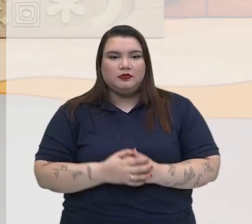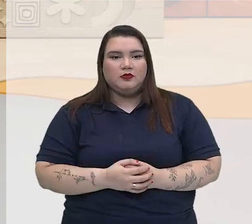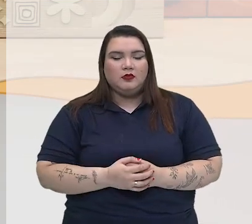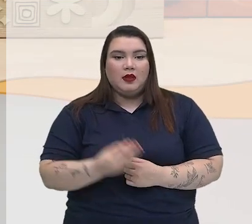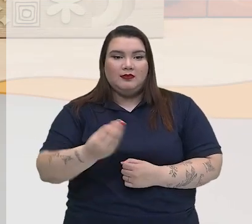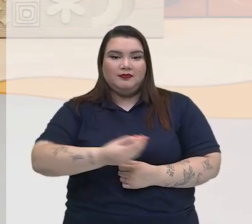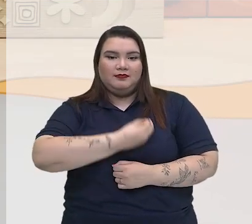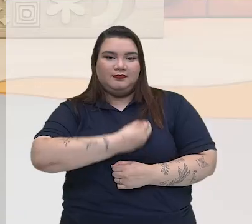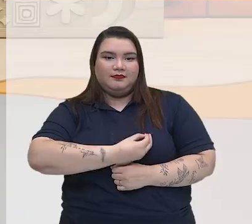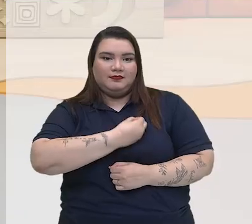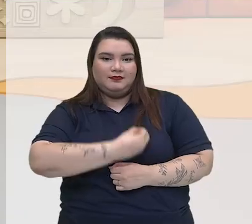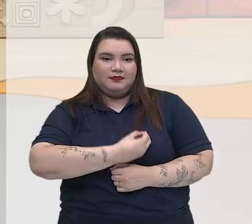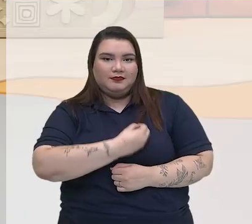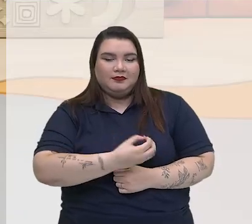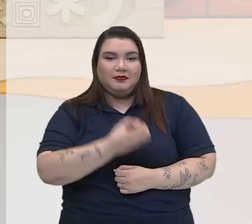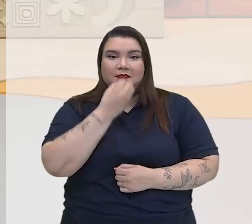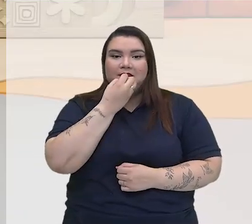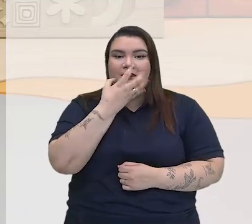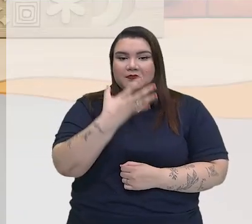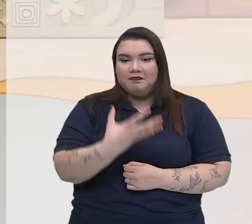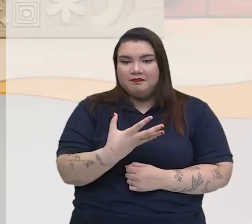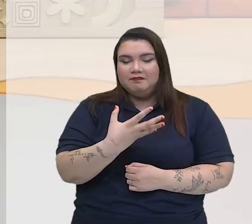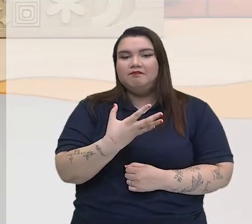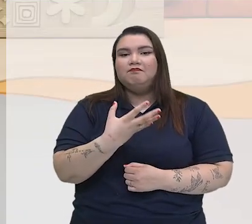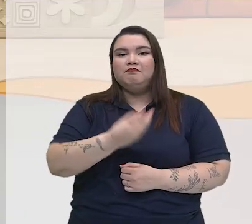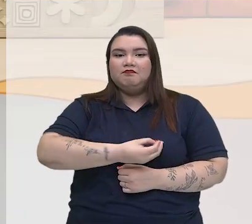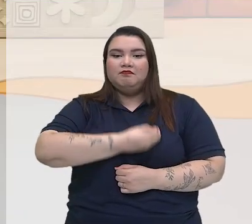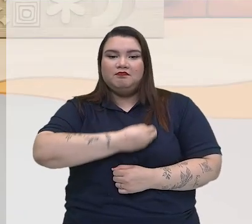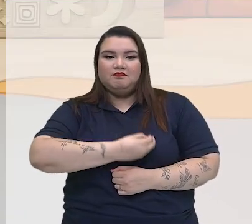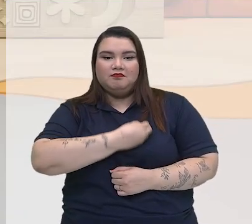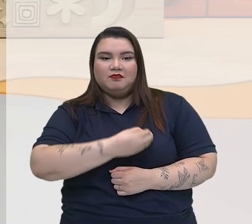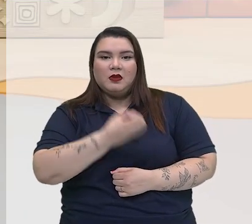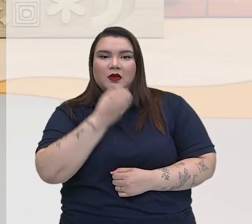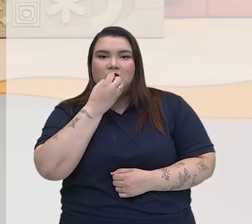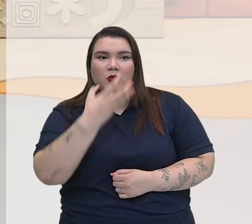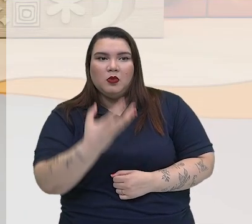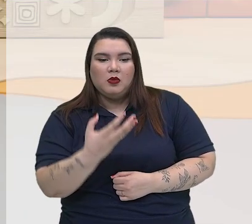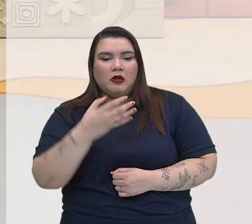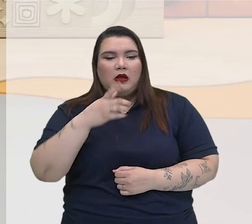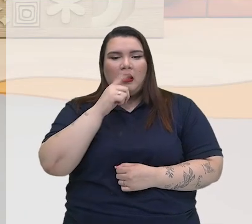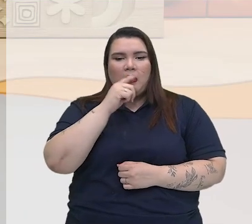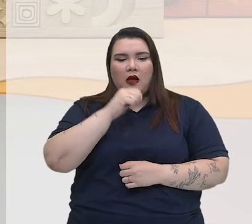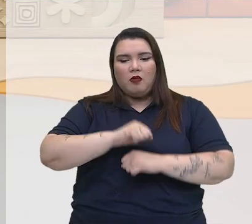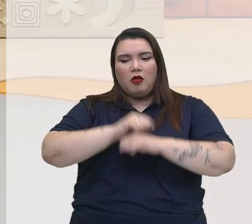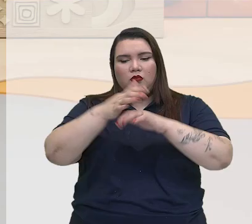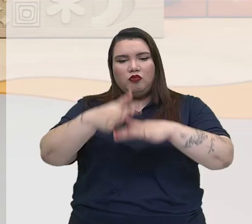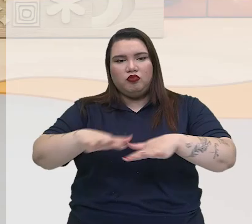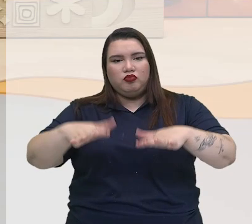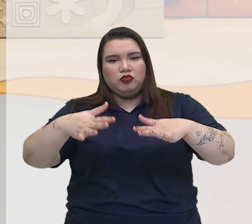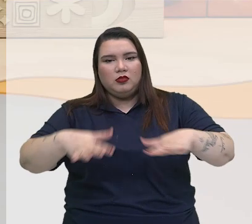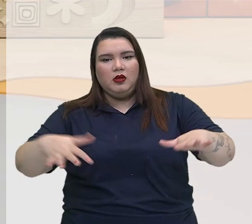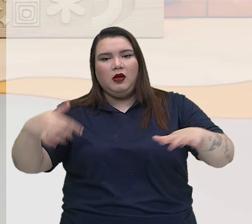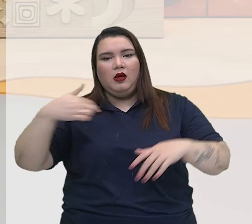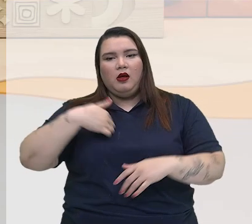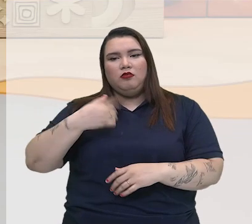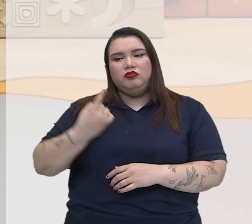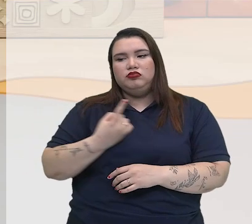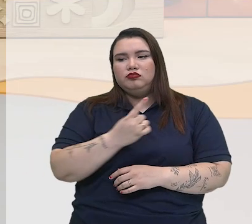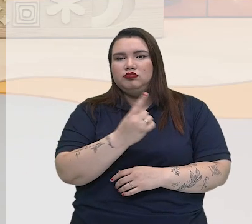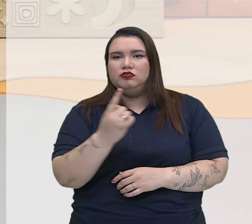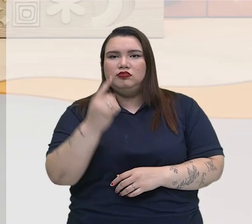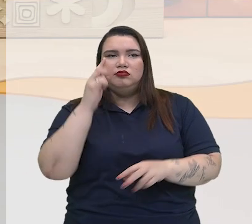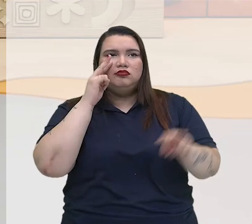Que vida boa, oh, oh, que vida boa. Sapo caiu na lagoa, sou eu no caminho do